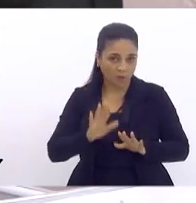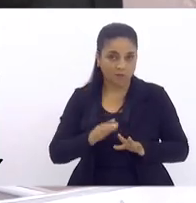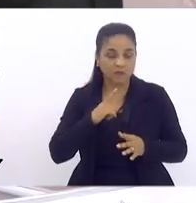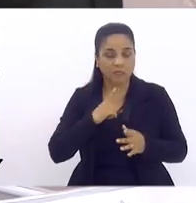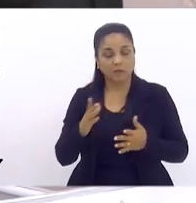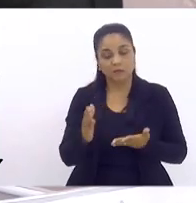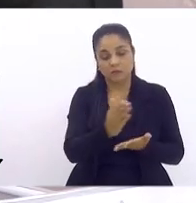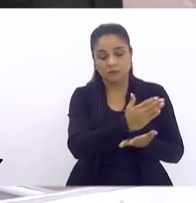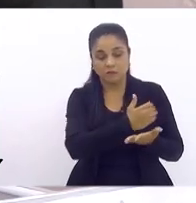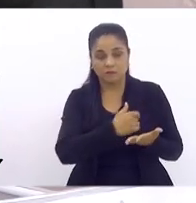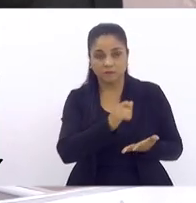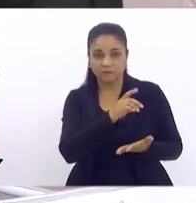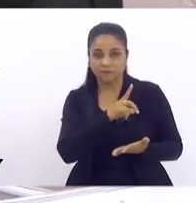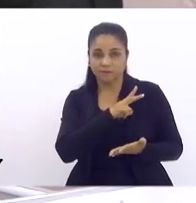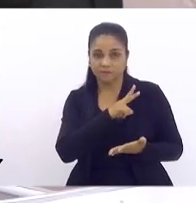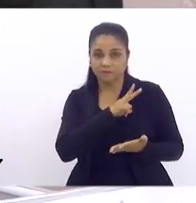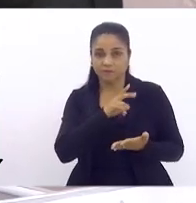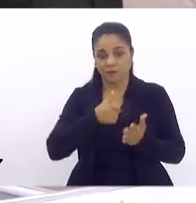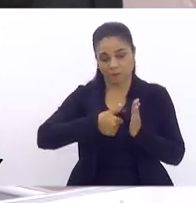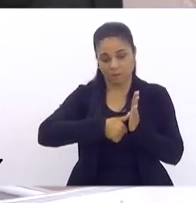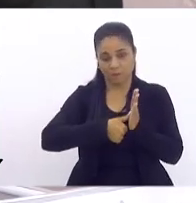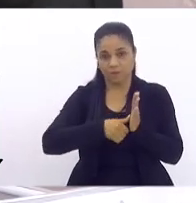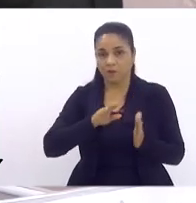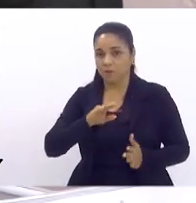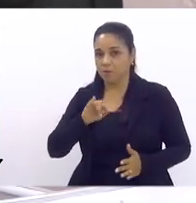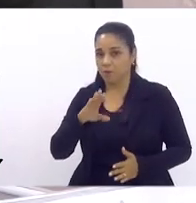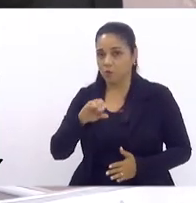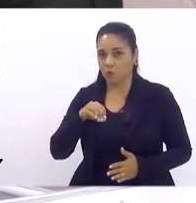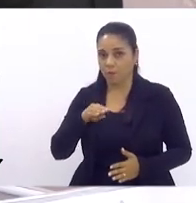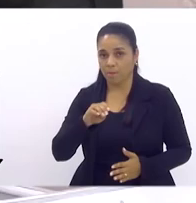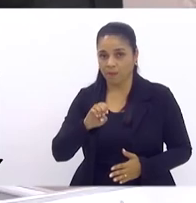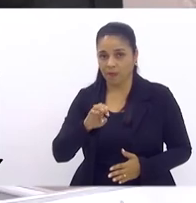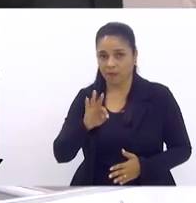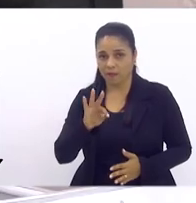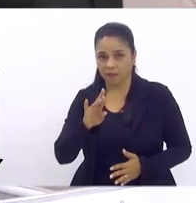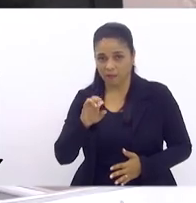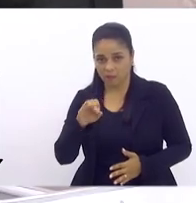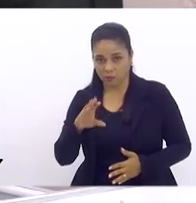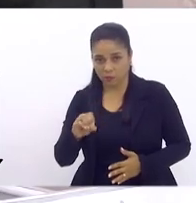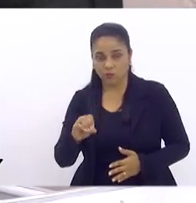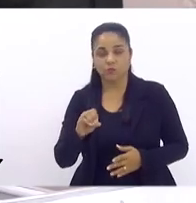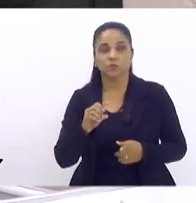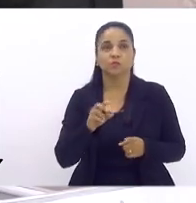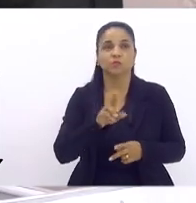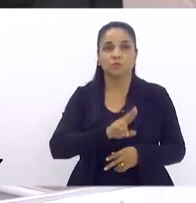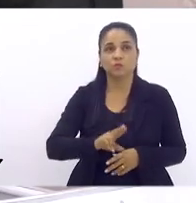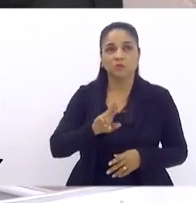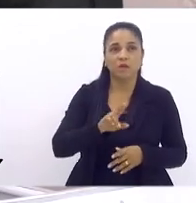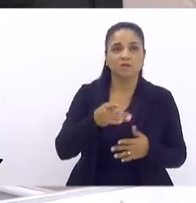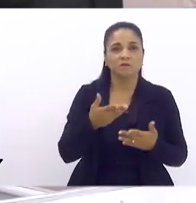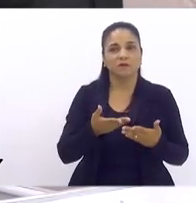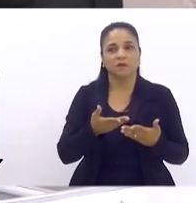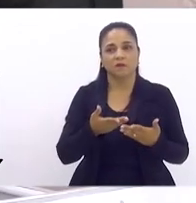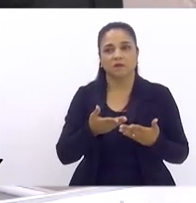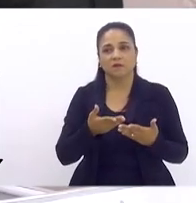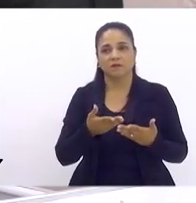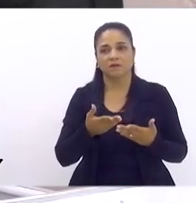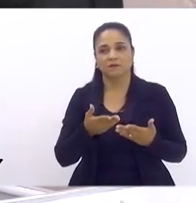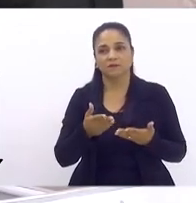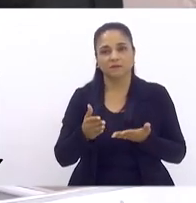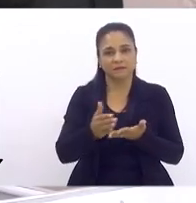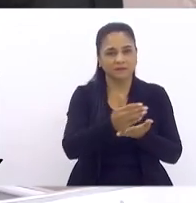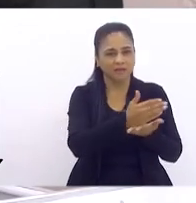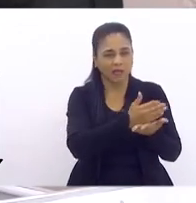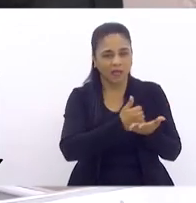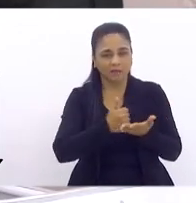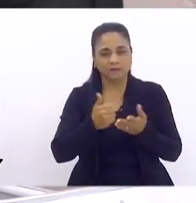dados pessoais biométricos até então né os dados que a gente utilizava como biometria os dados né que